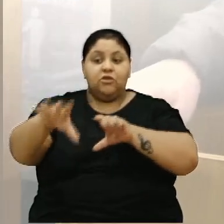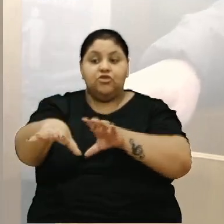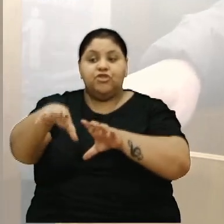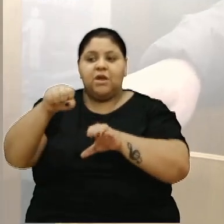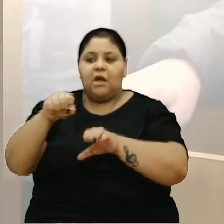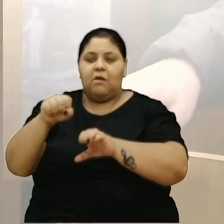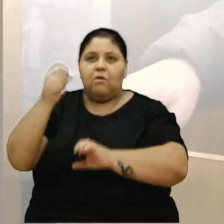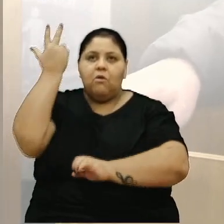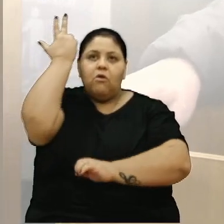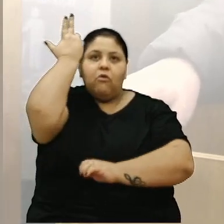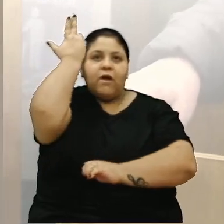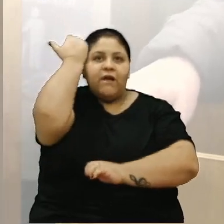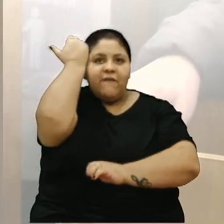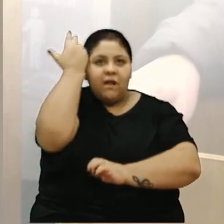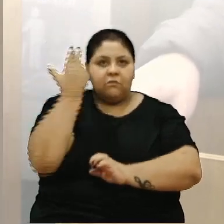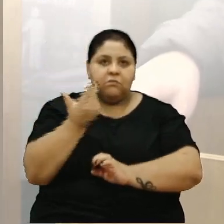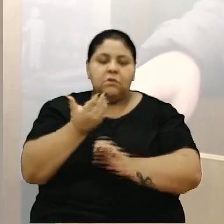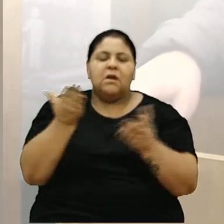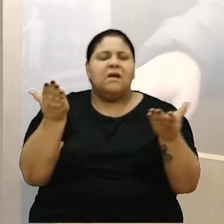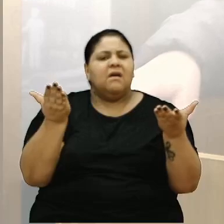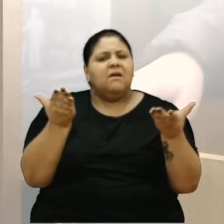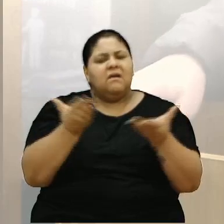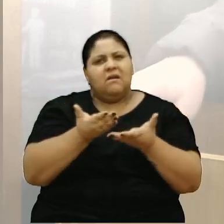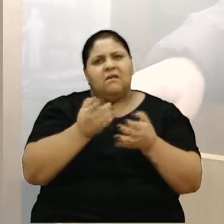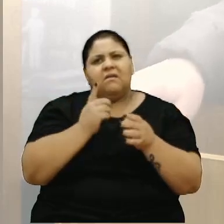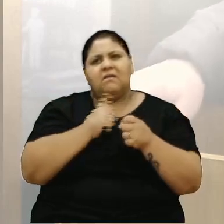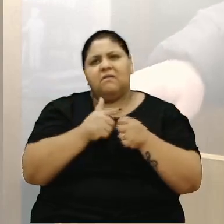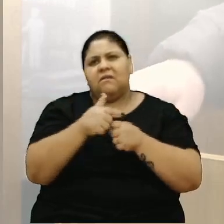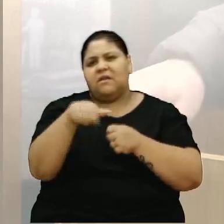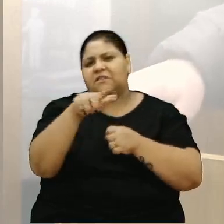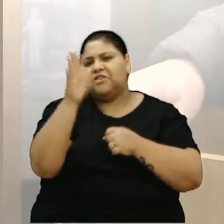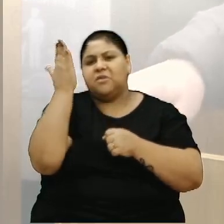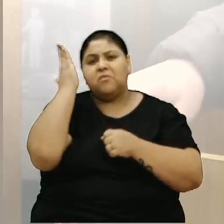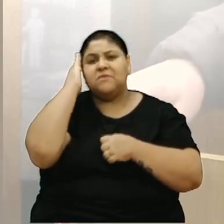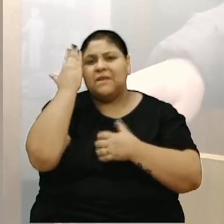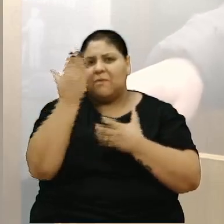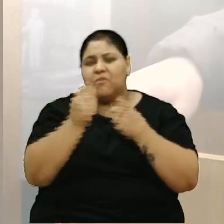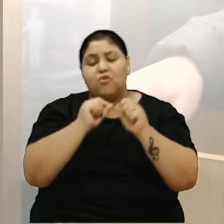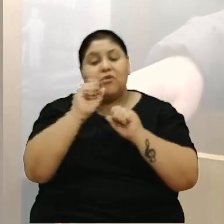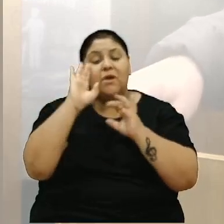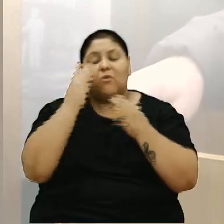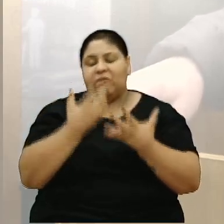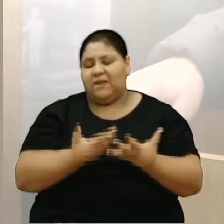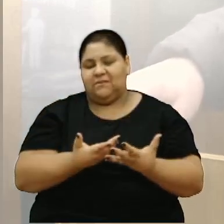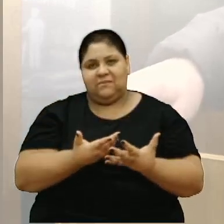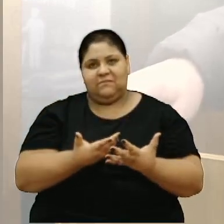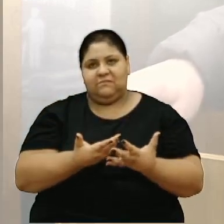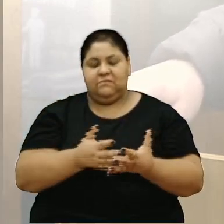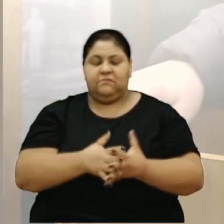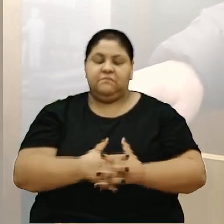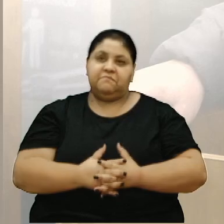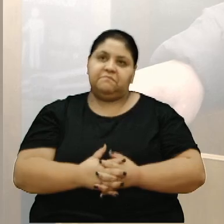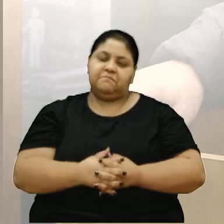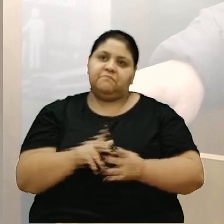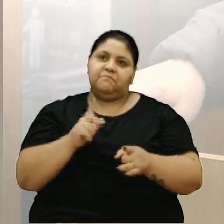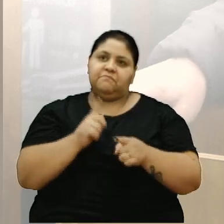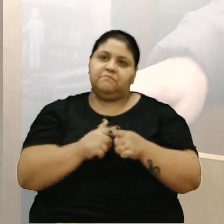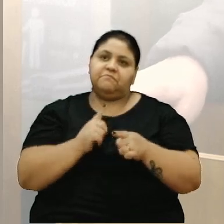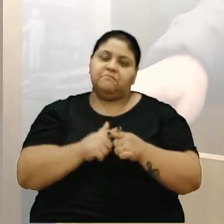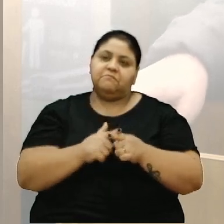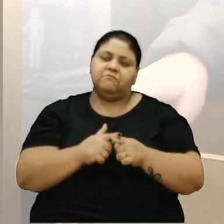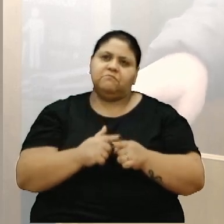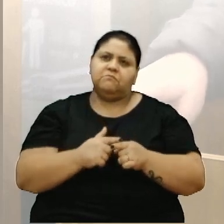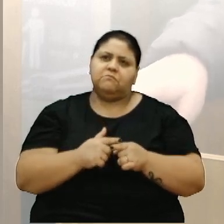cavalo. Então, algumas coisas nessa cidade que a gente não sabe o que está acontecendo. Porque nós estamos